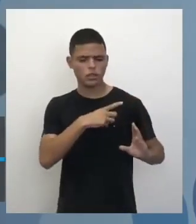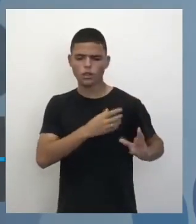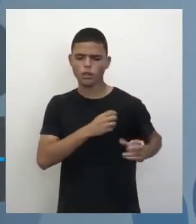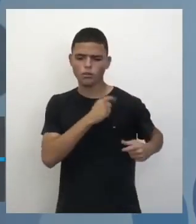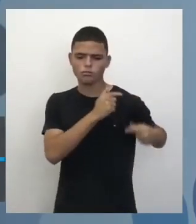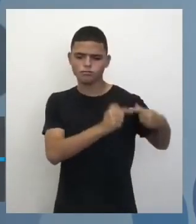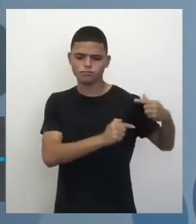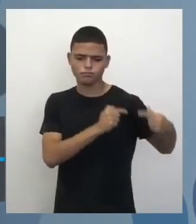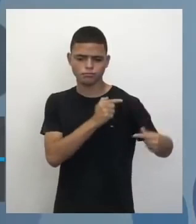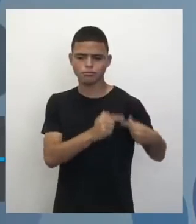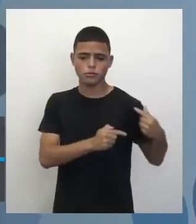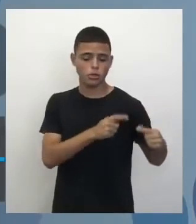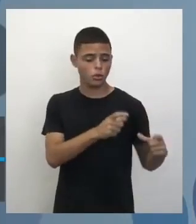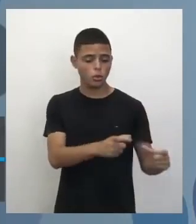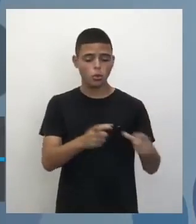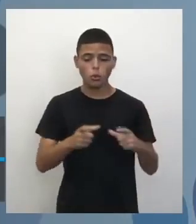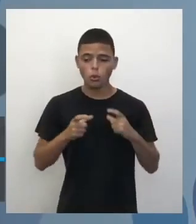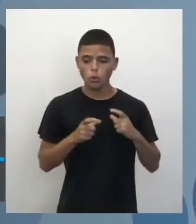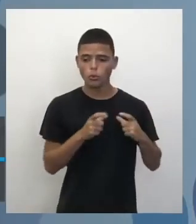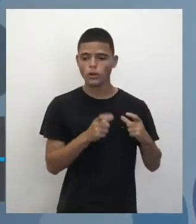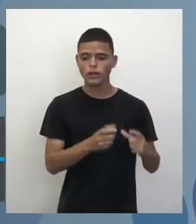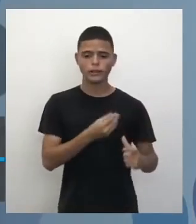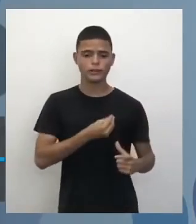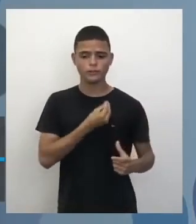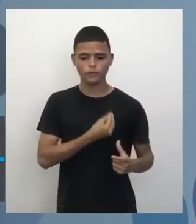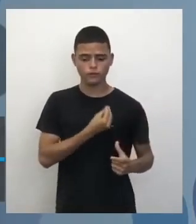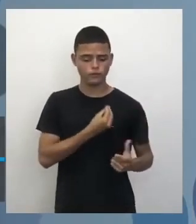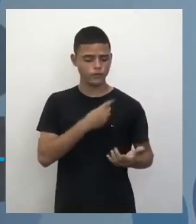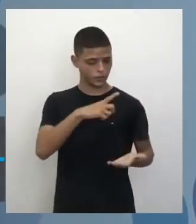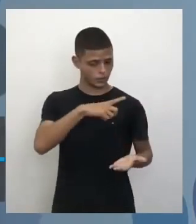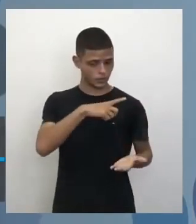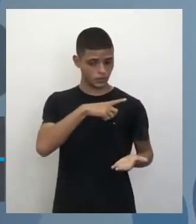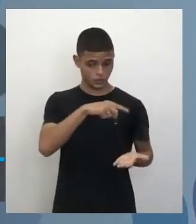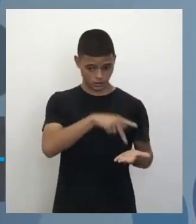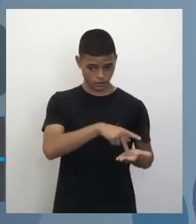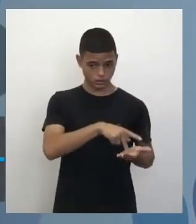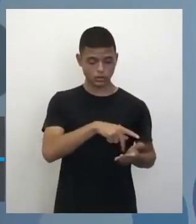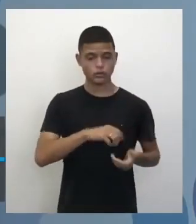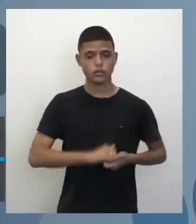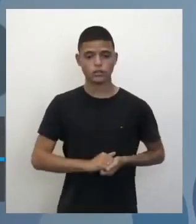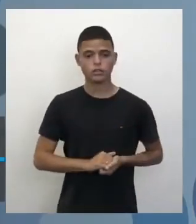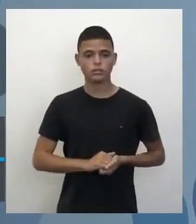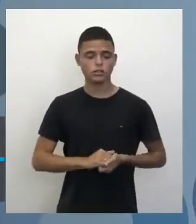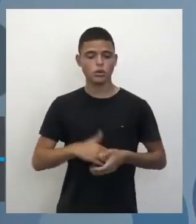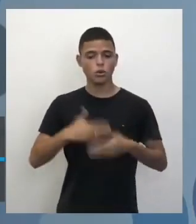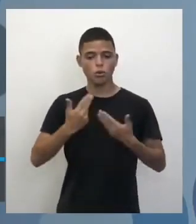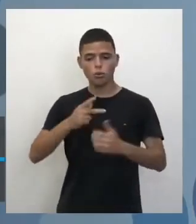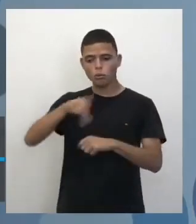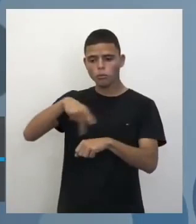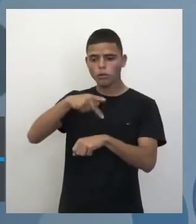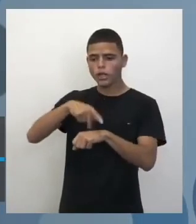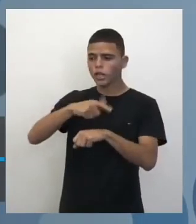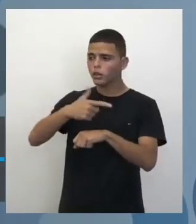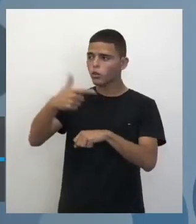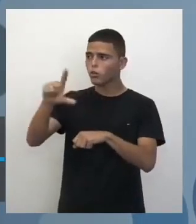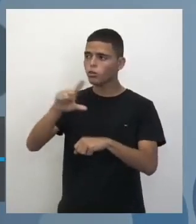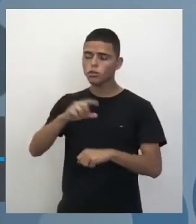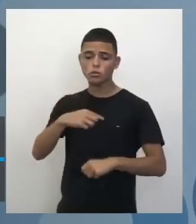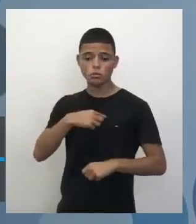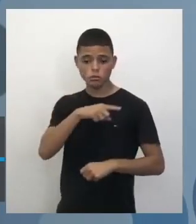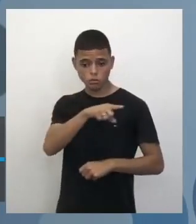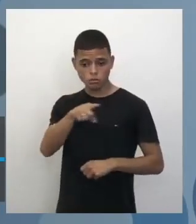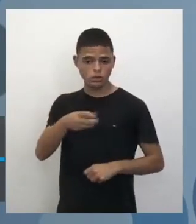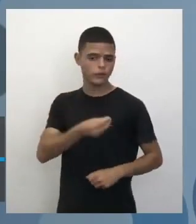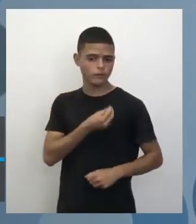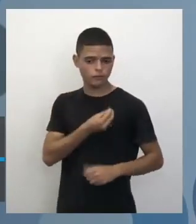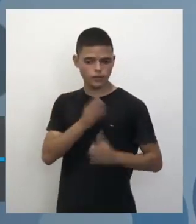da sua história os lugares que você passou, os lugares que você viveu, sei lá, às vezes você viveu em outro país, conheceu outro país, às vezes você em outra cidade, em